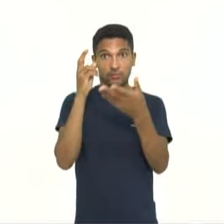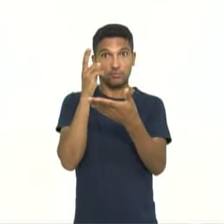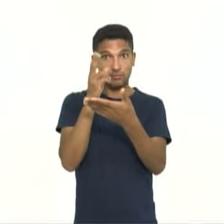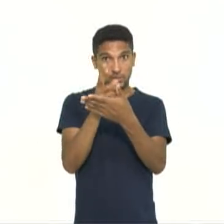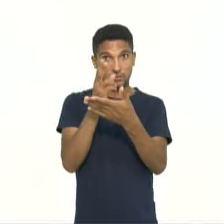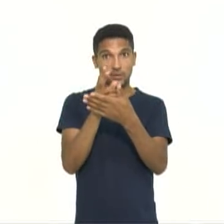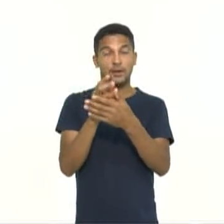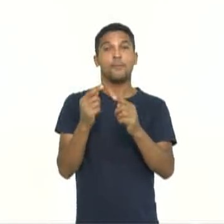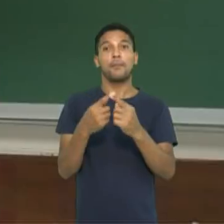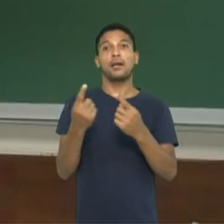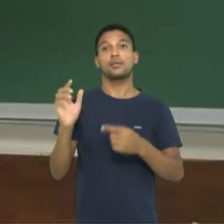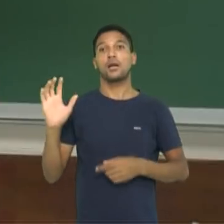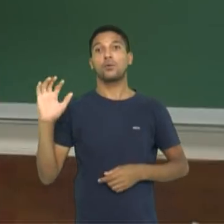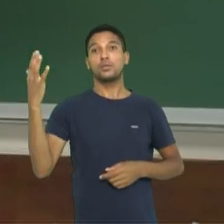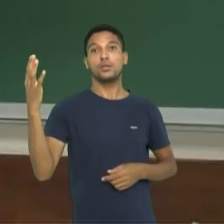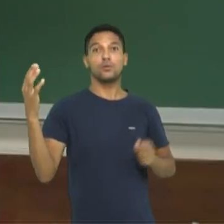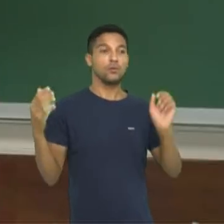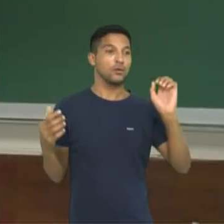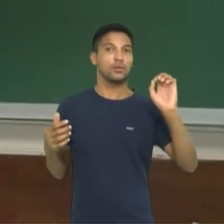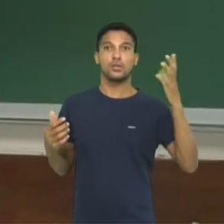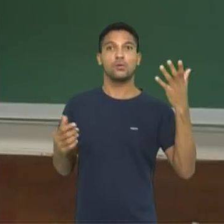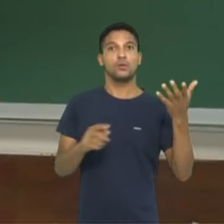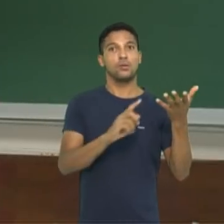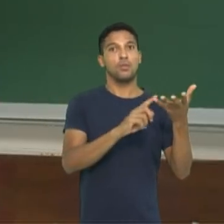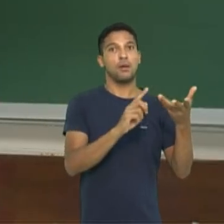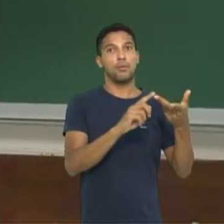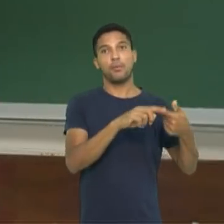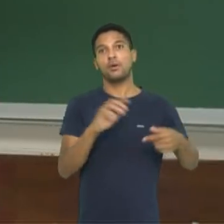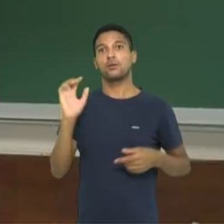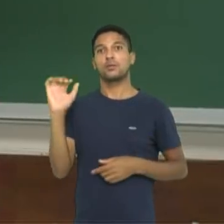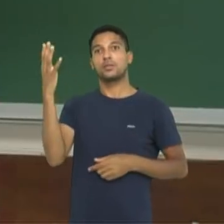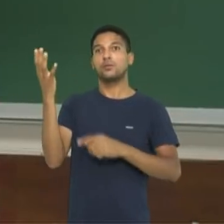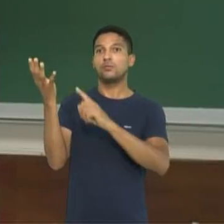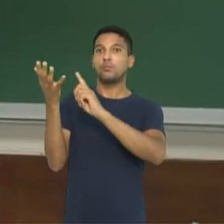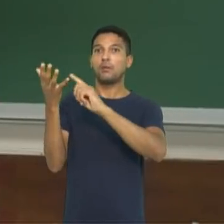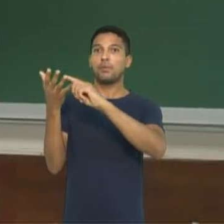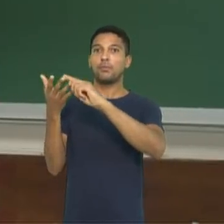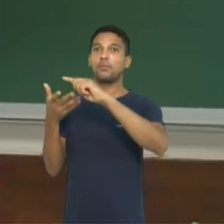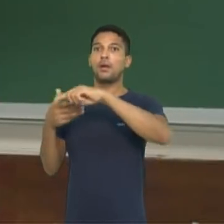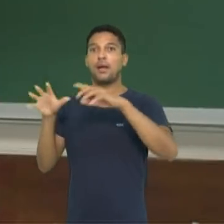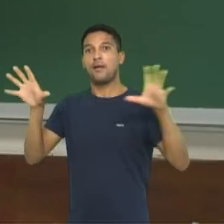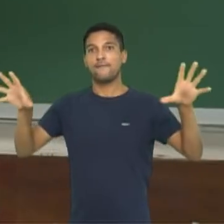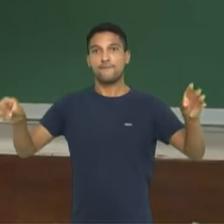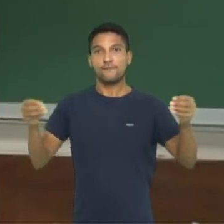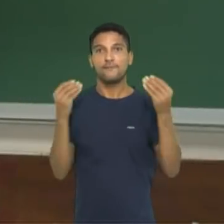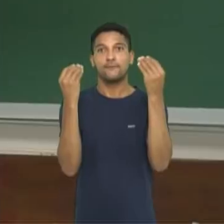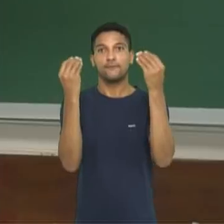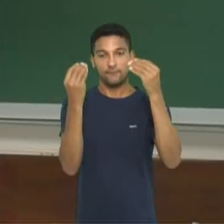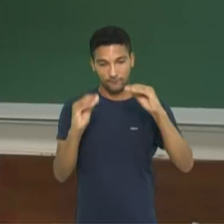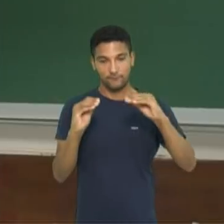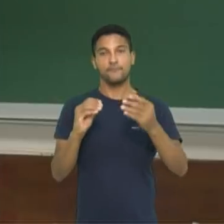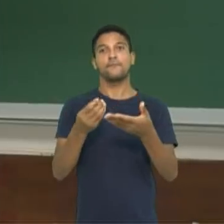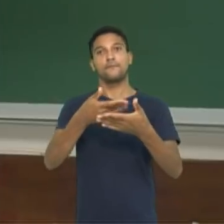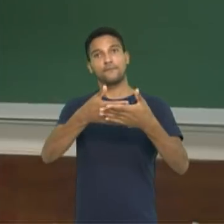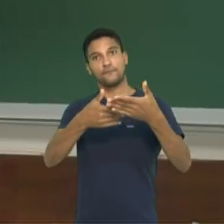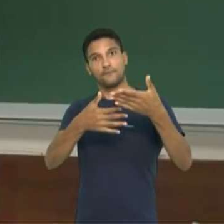a gente tem aqui, em início, a gente está analisando esses 3 tipos de reportagem, expositivas, opinativas